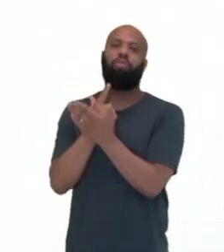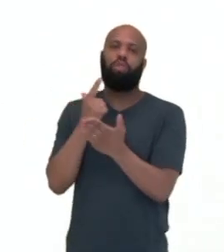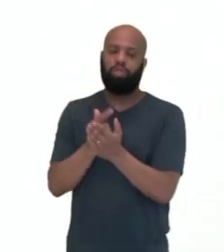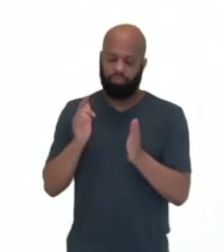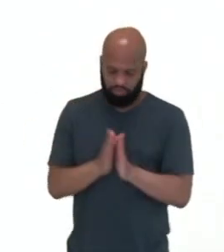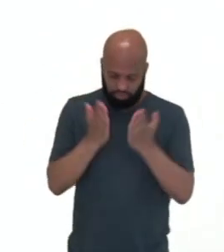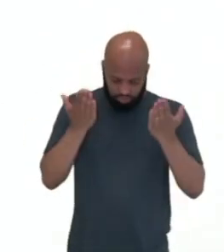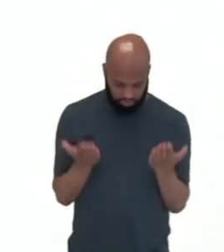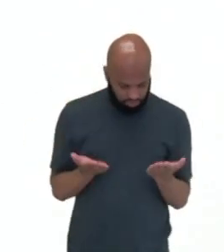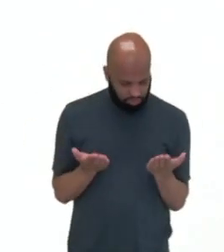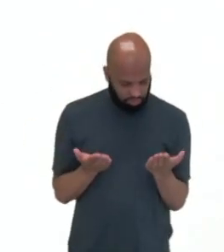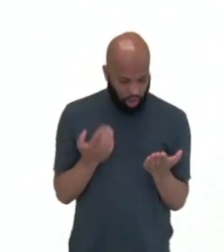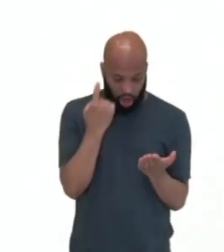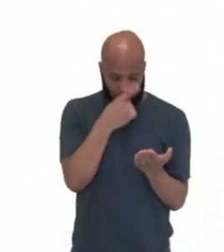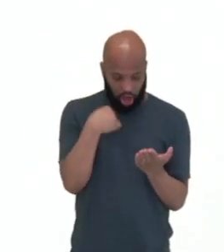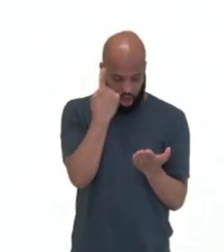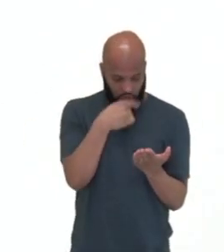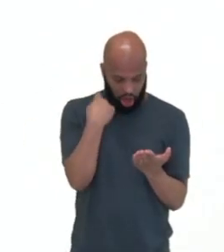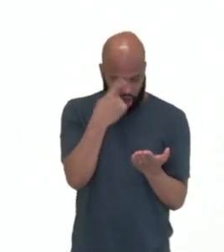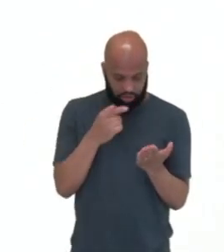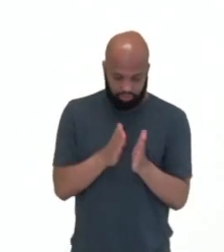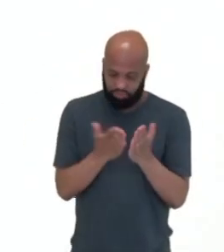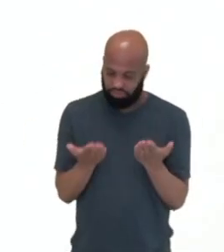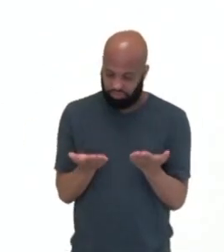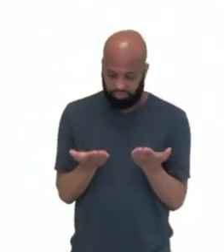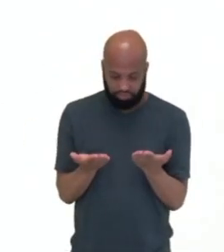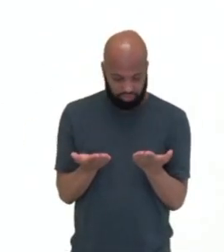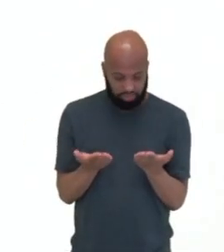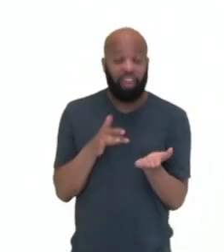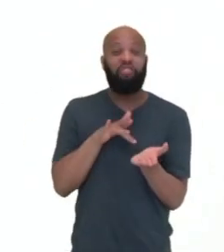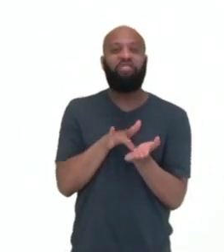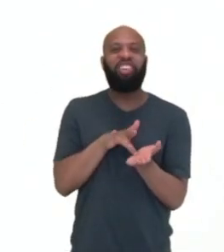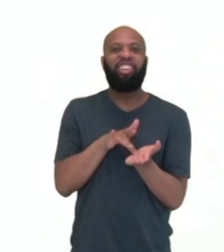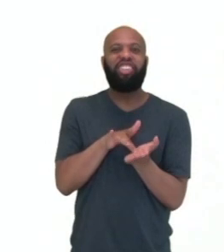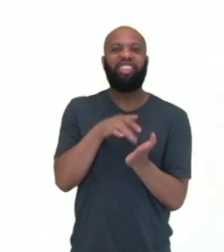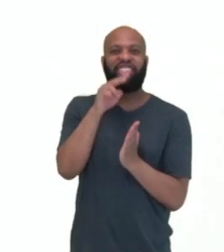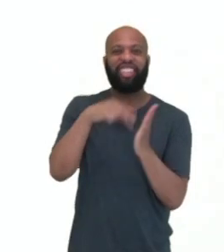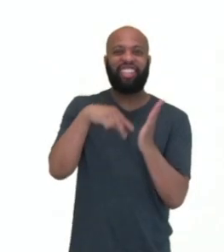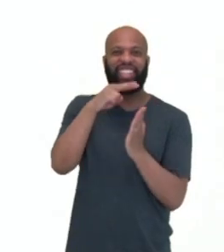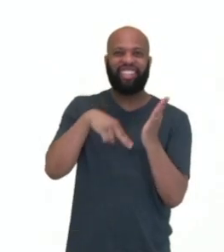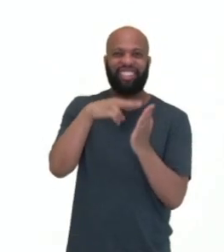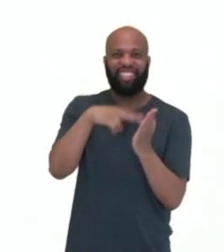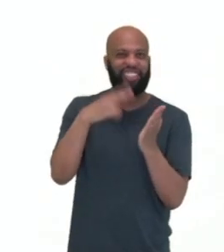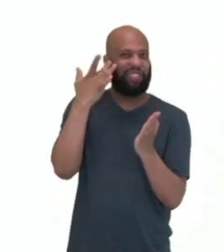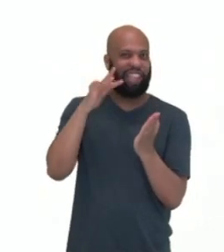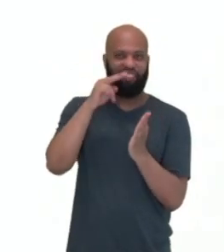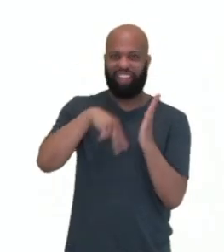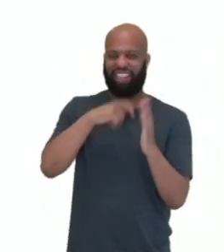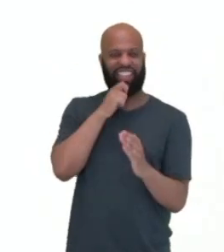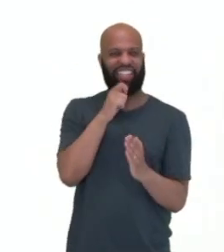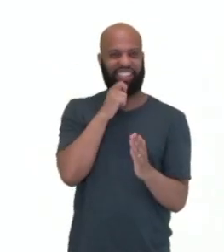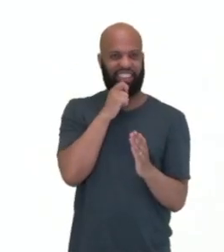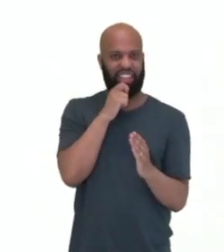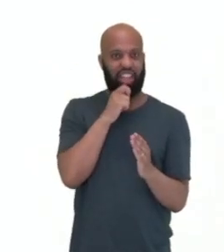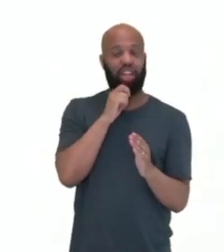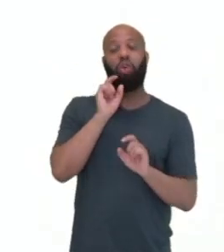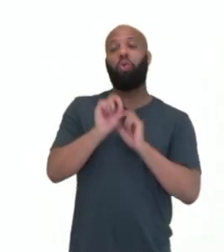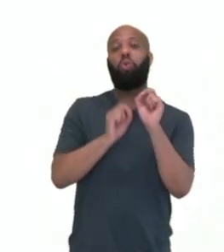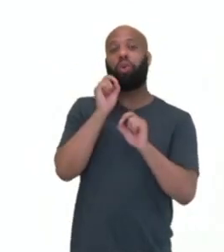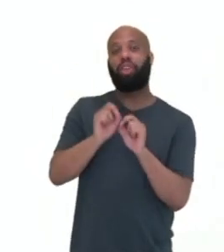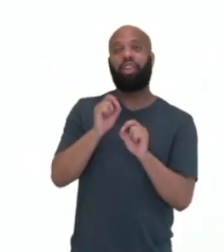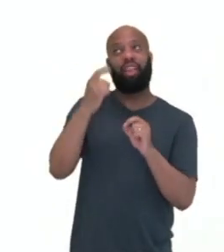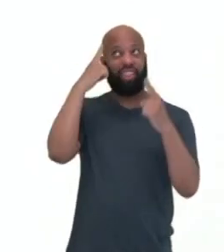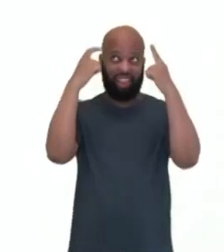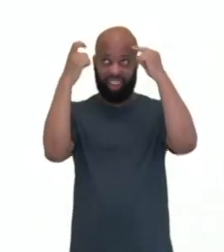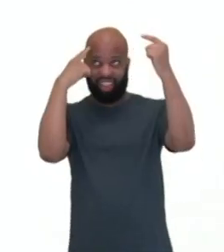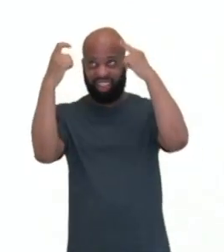de passar tempos enormes com um deles aberto no colo, fingindo que estava lendo e, na verdade, se